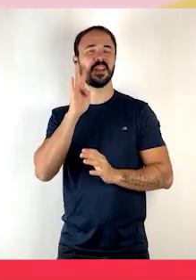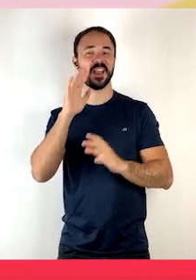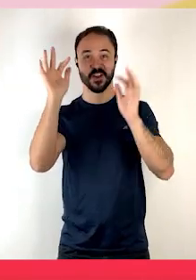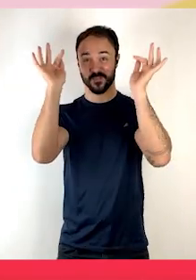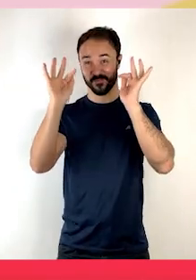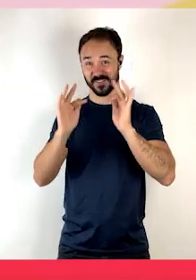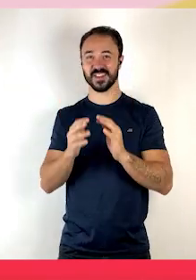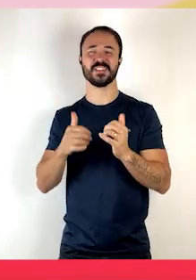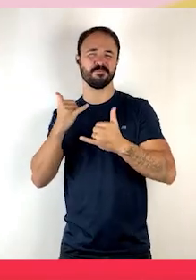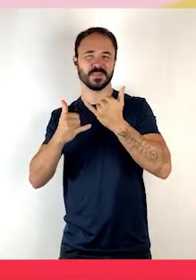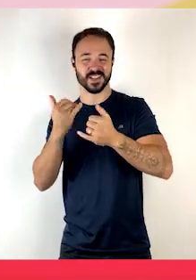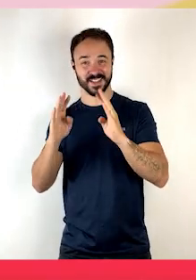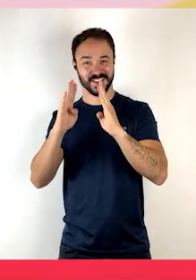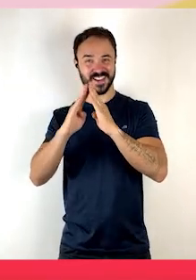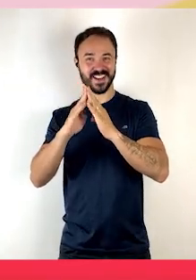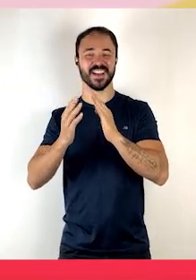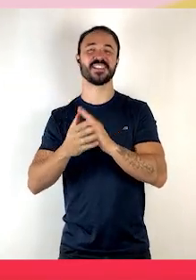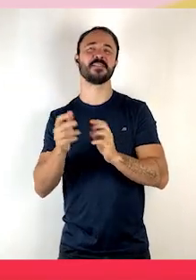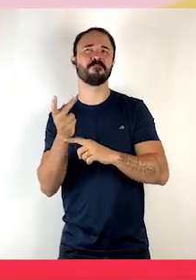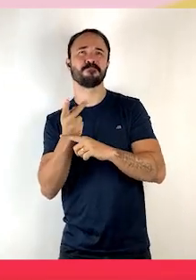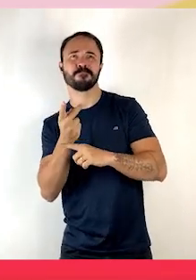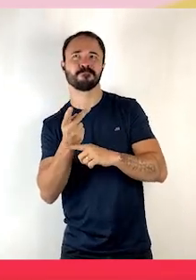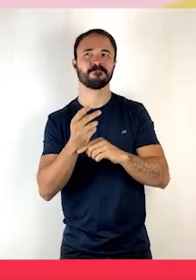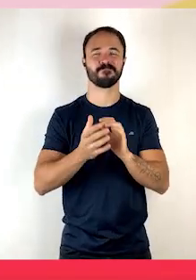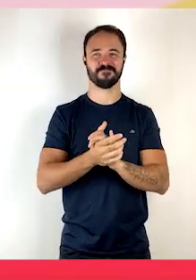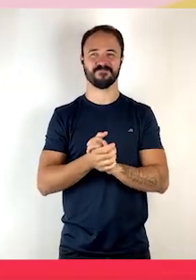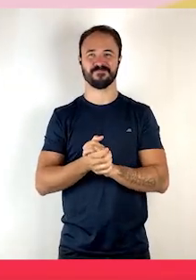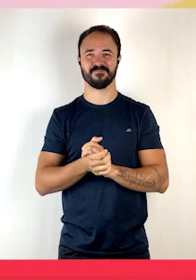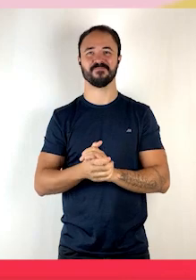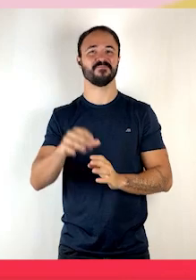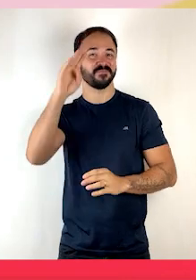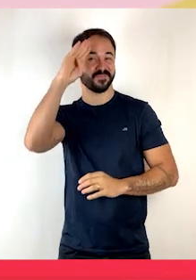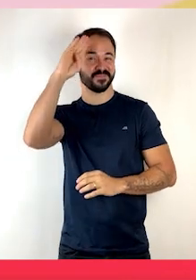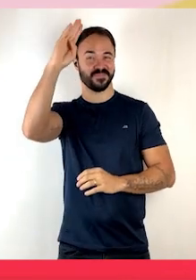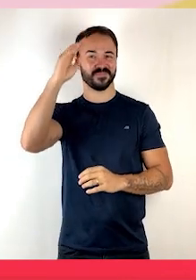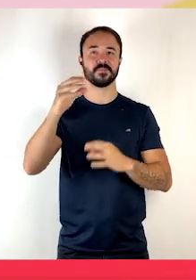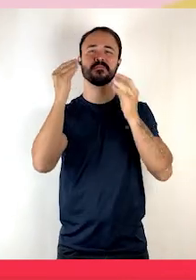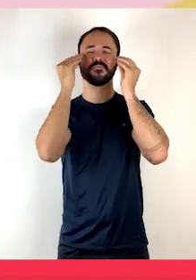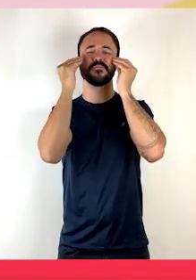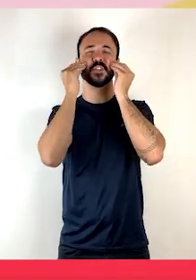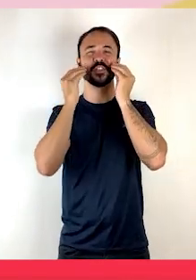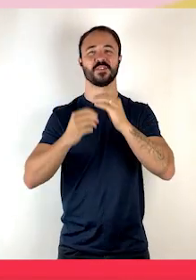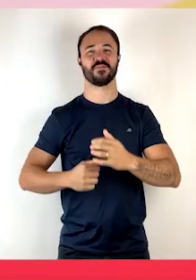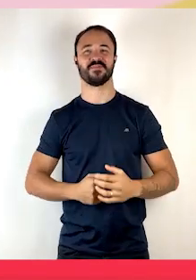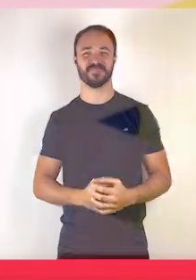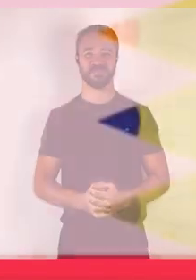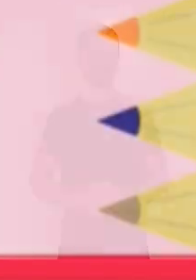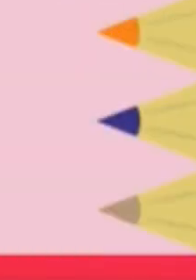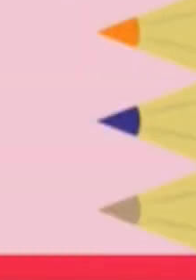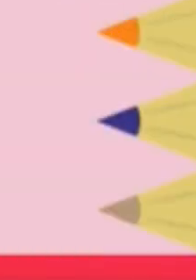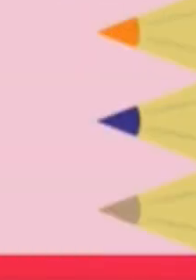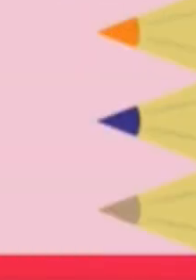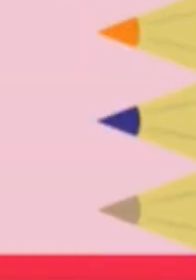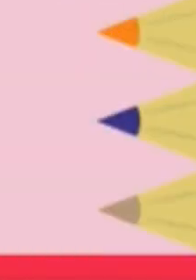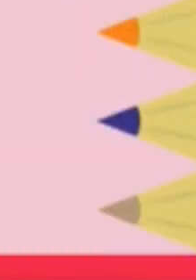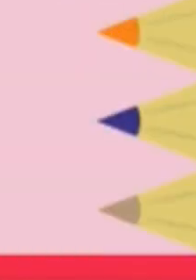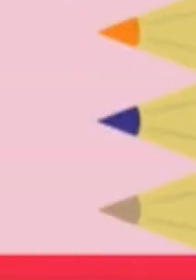se divirtam aí brincando de procurar formas geométricas. E até a próxima aula. Um beijo, tchau, tchau!